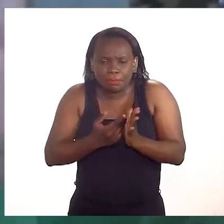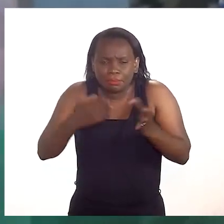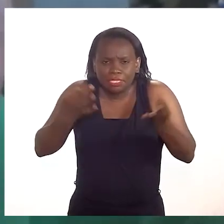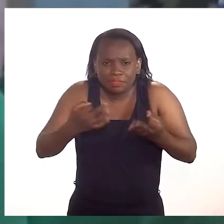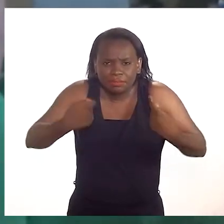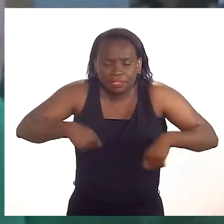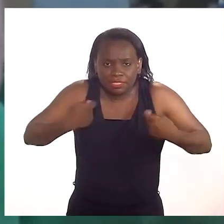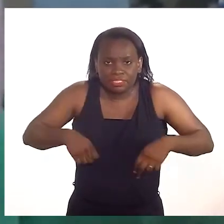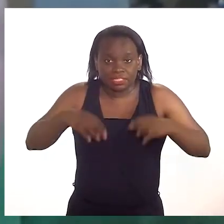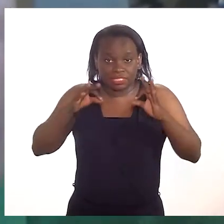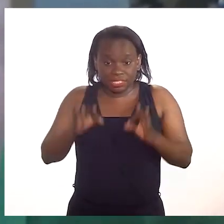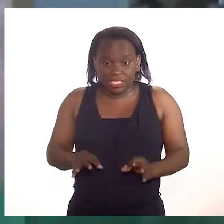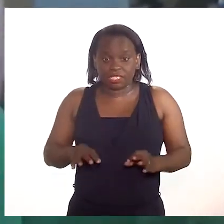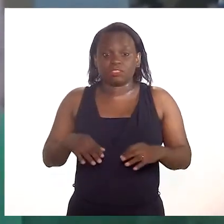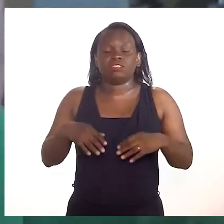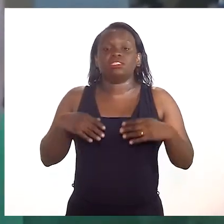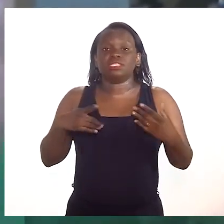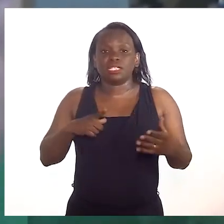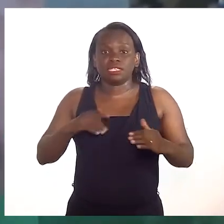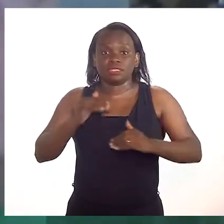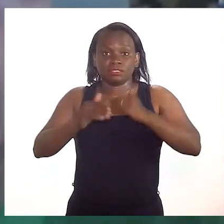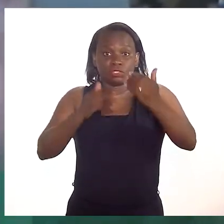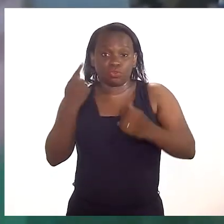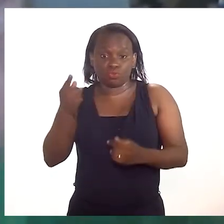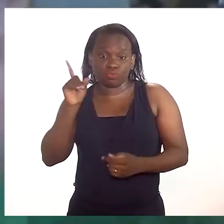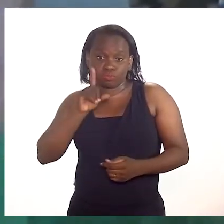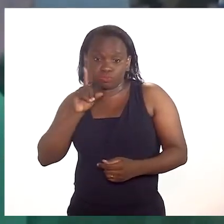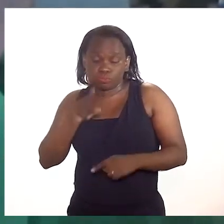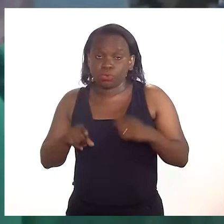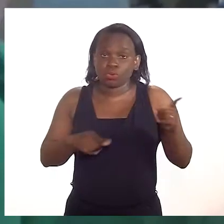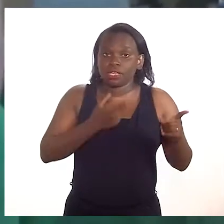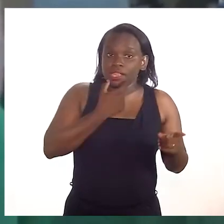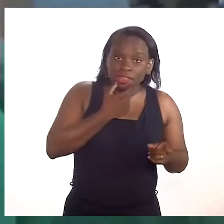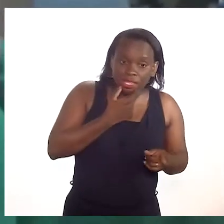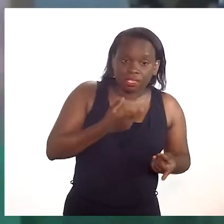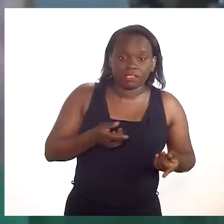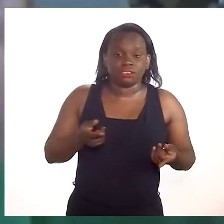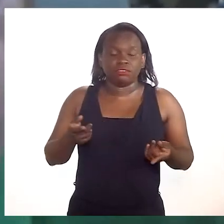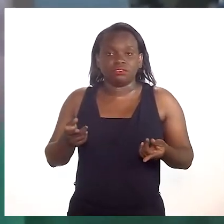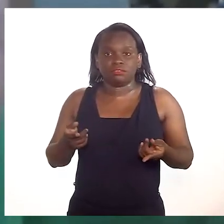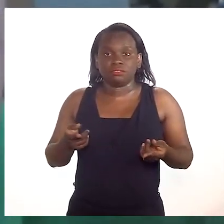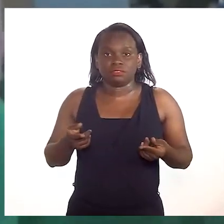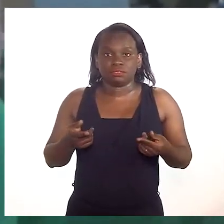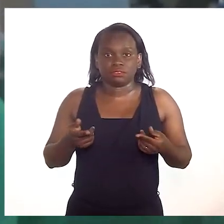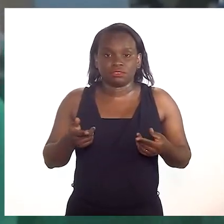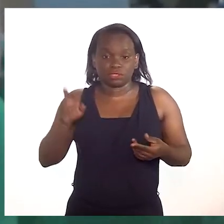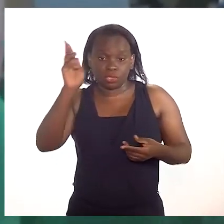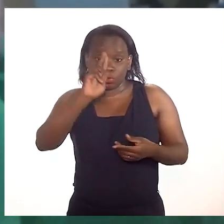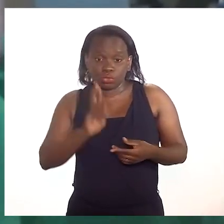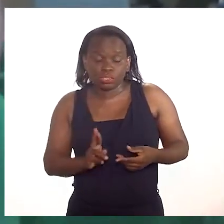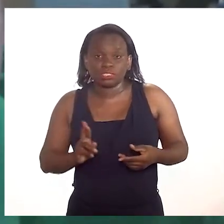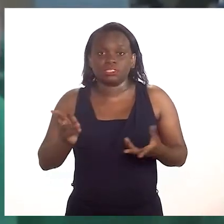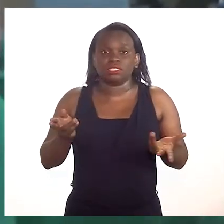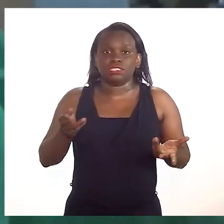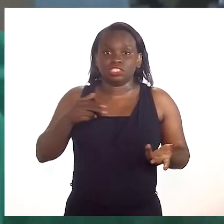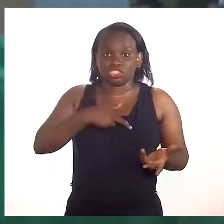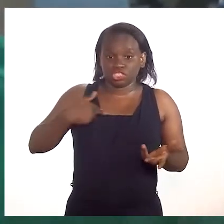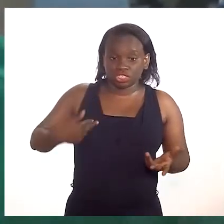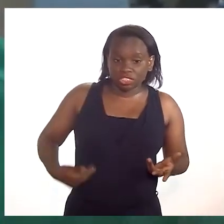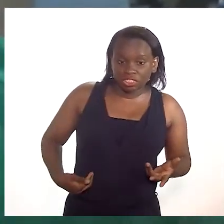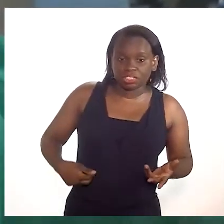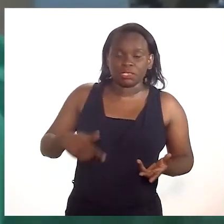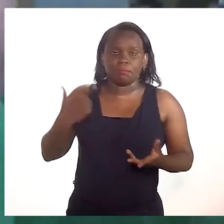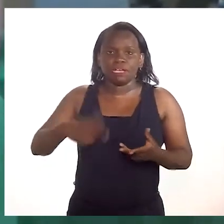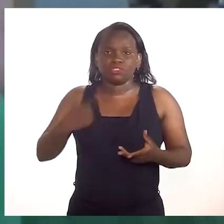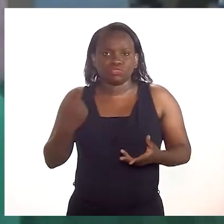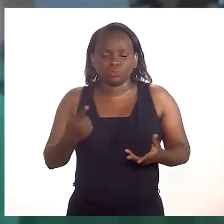precisos, estão desenvolvendo uma nos Estados Unidos, outra na Inglaterra, na Rússia, na